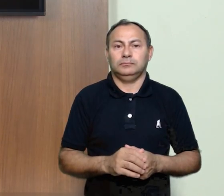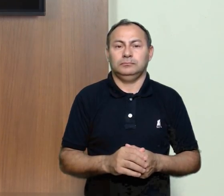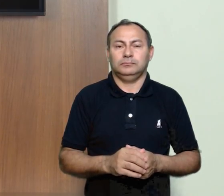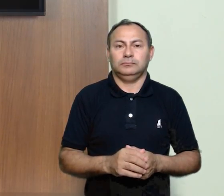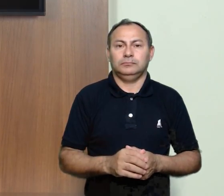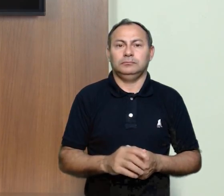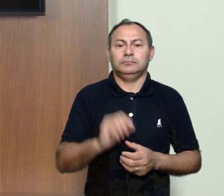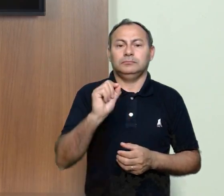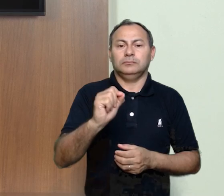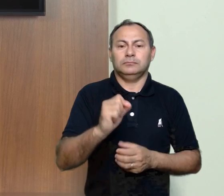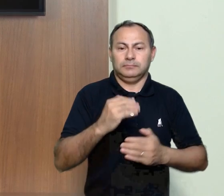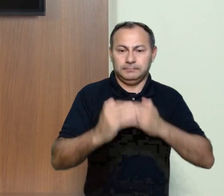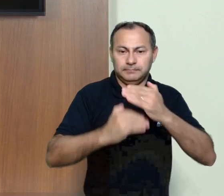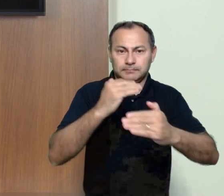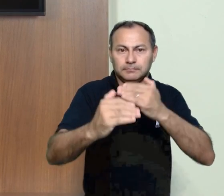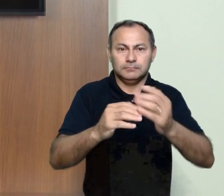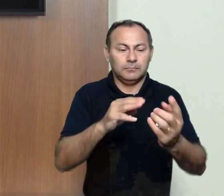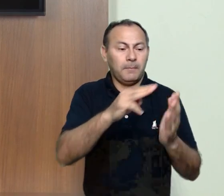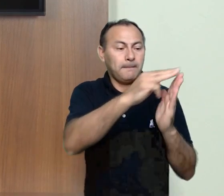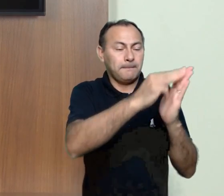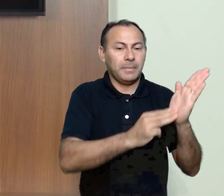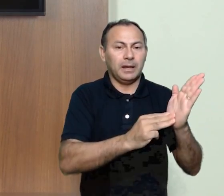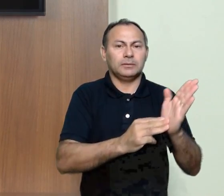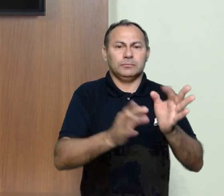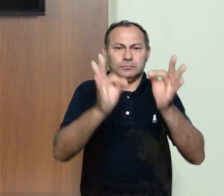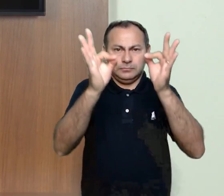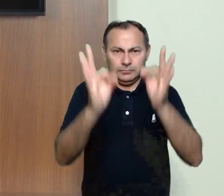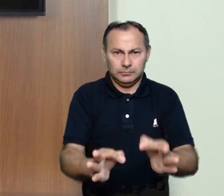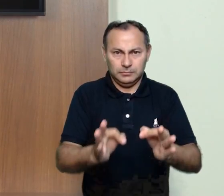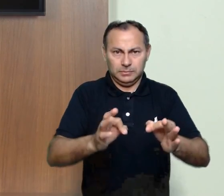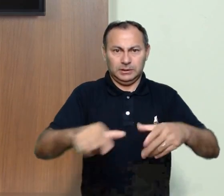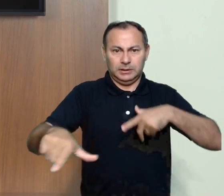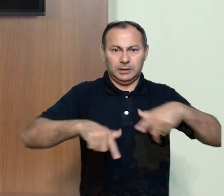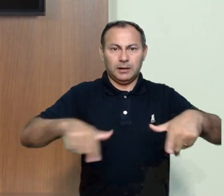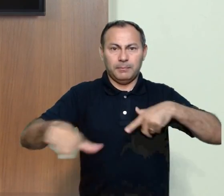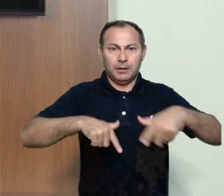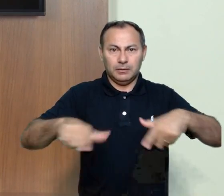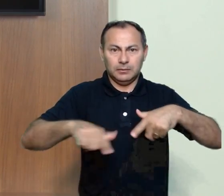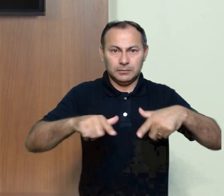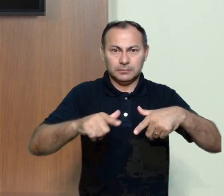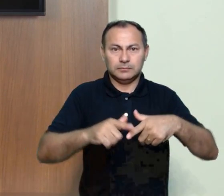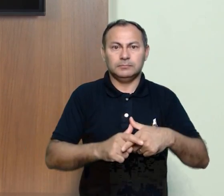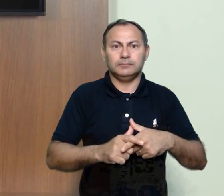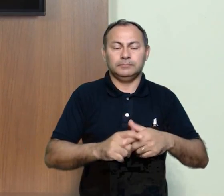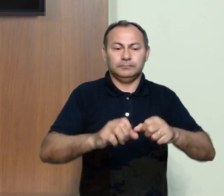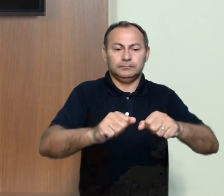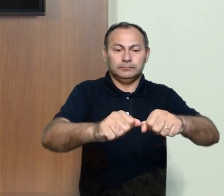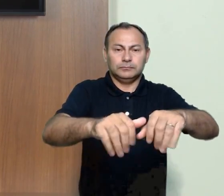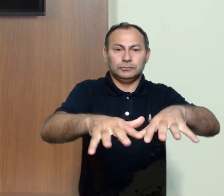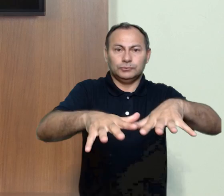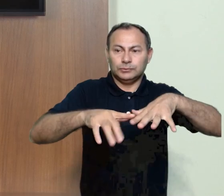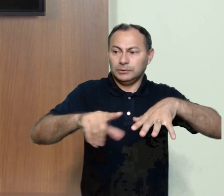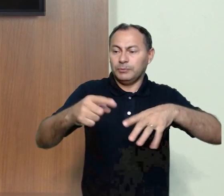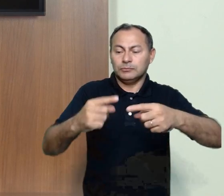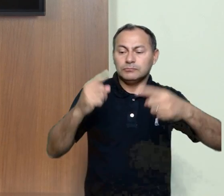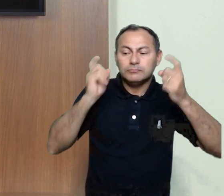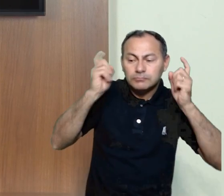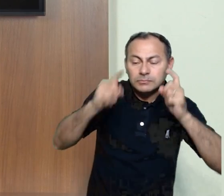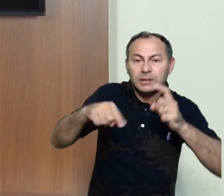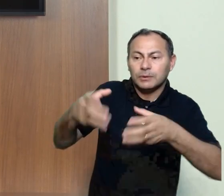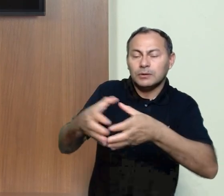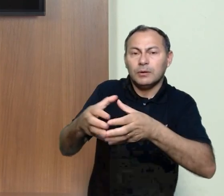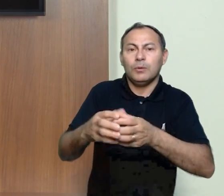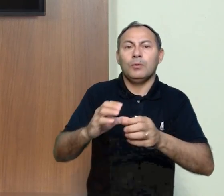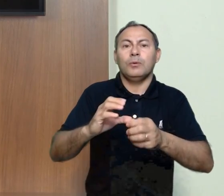para desenvolver um método eficaz de trabalho. Nas sessões subsequentes, o concílio